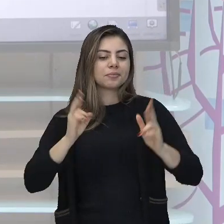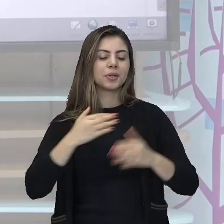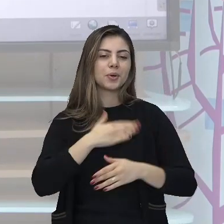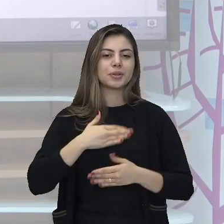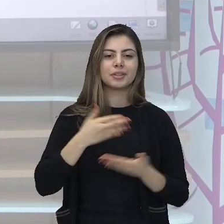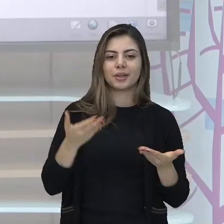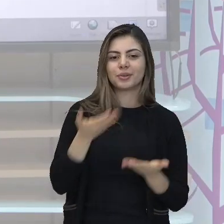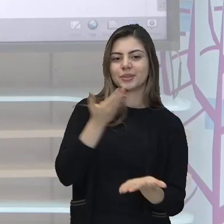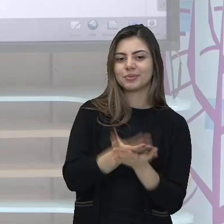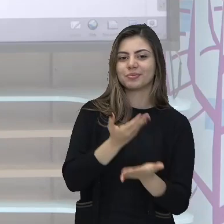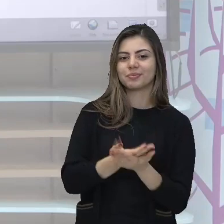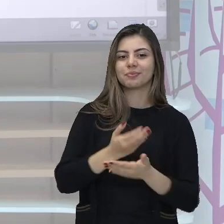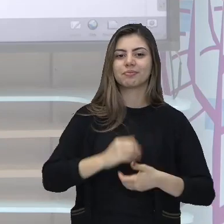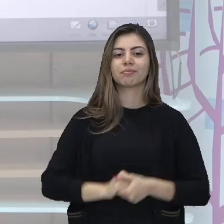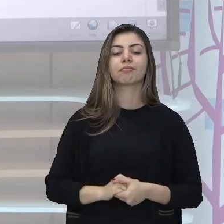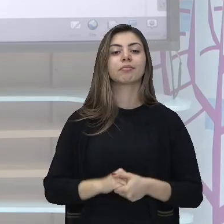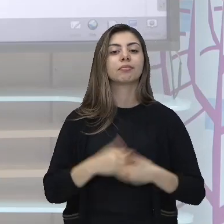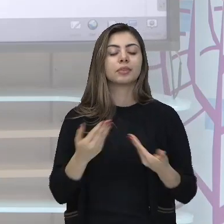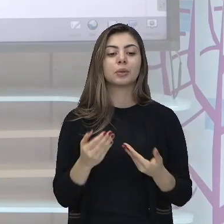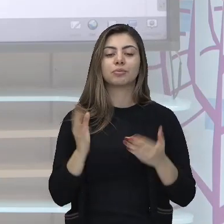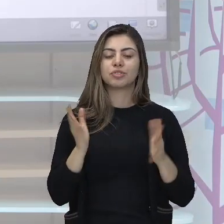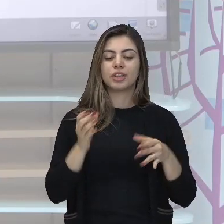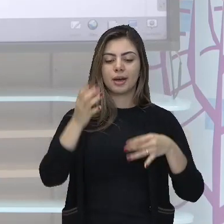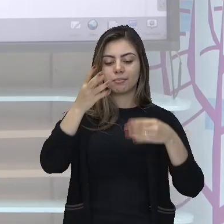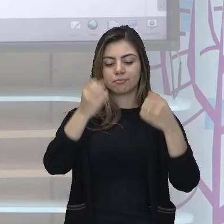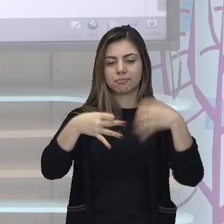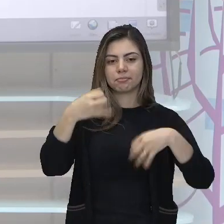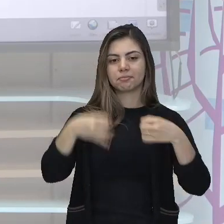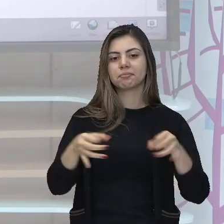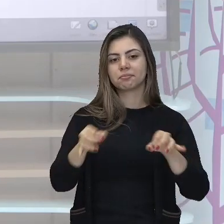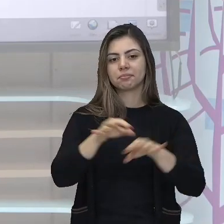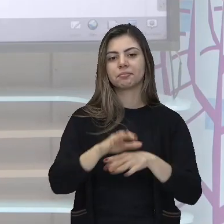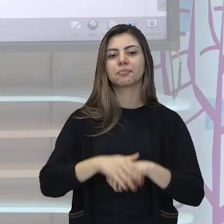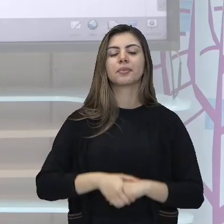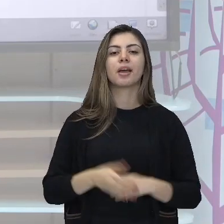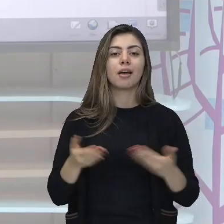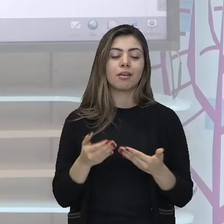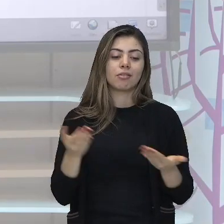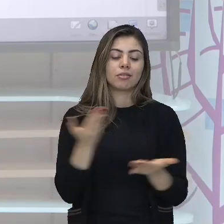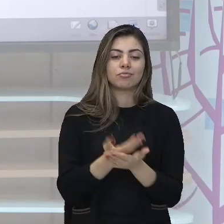de hoje. Como não há mais nada a ser explicado, a gente vai